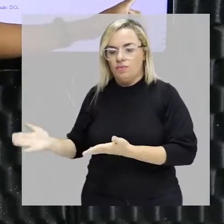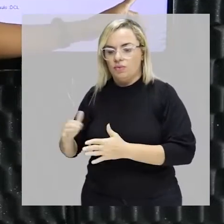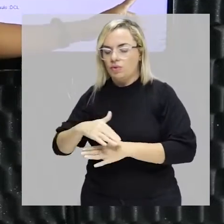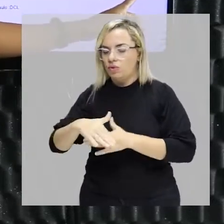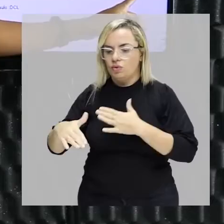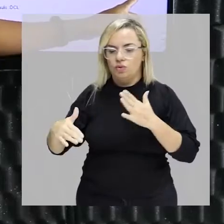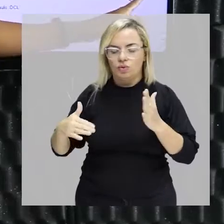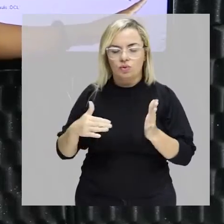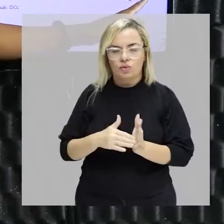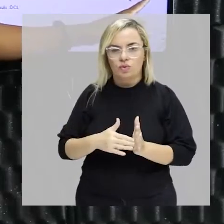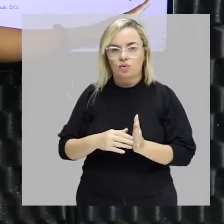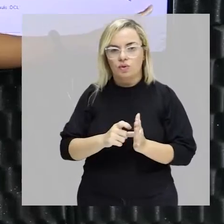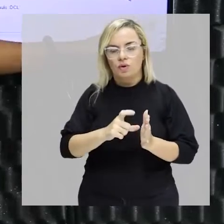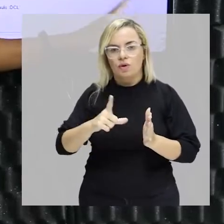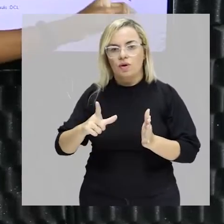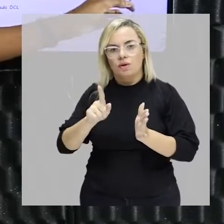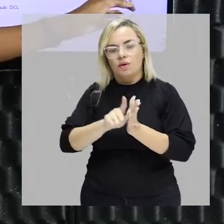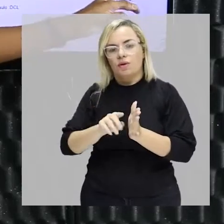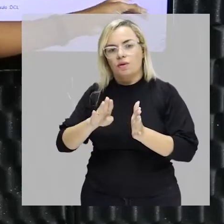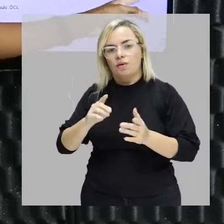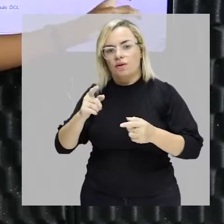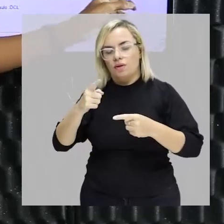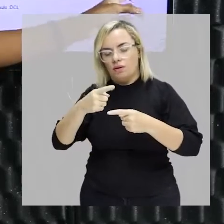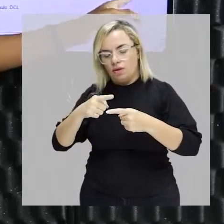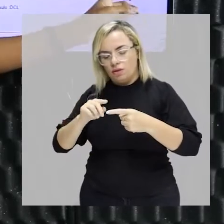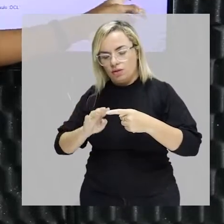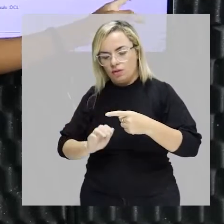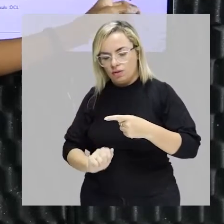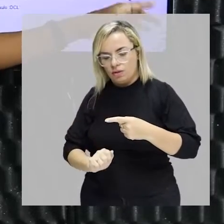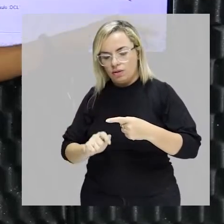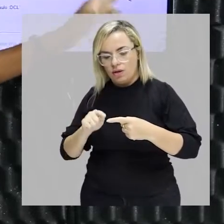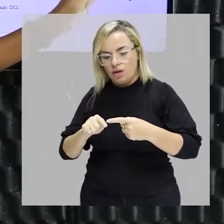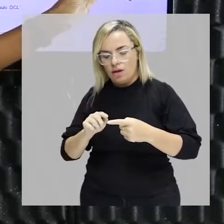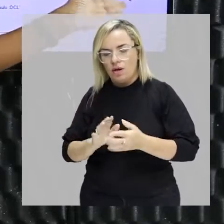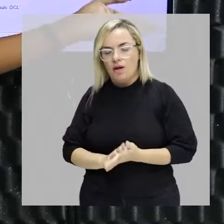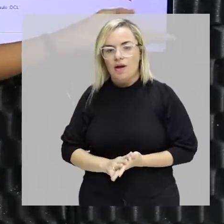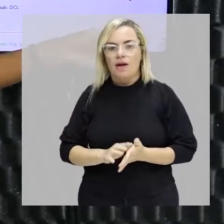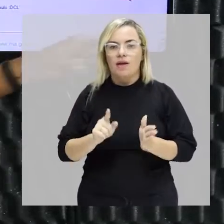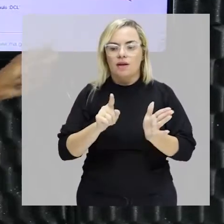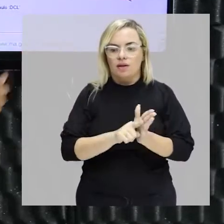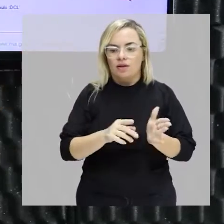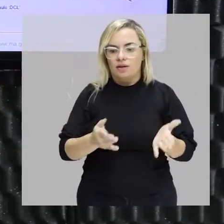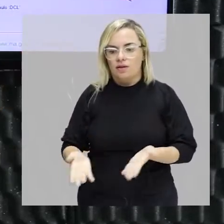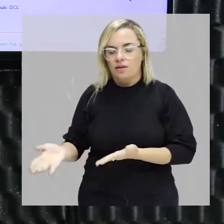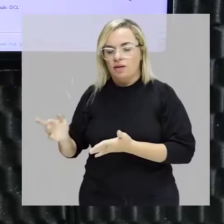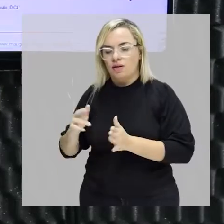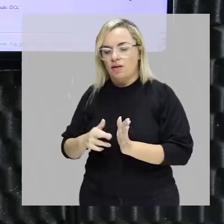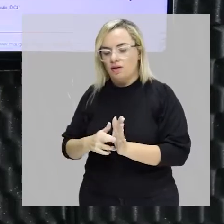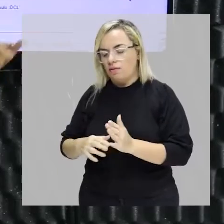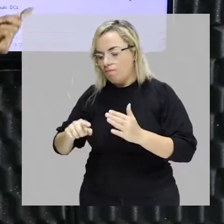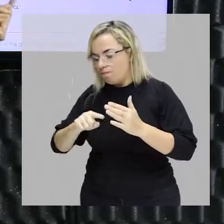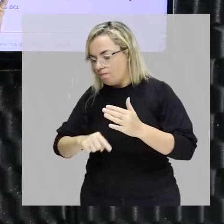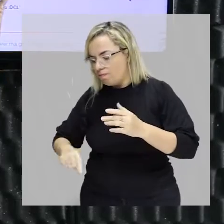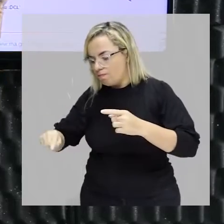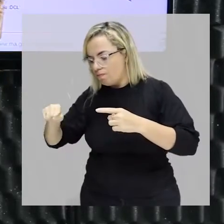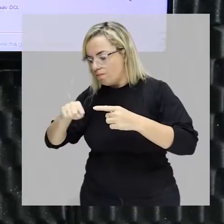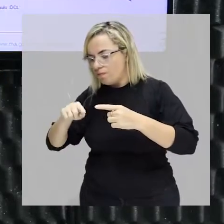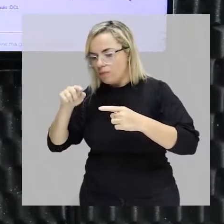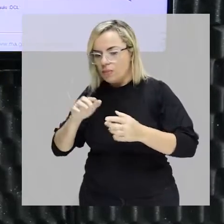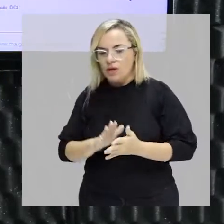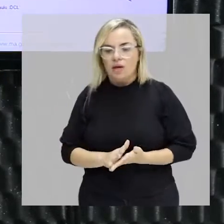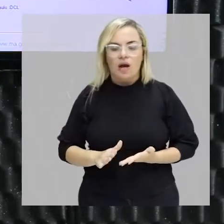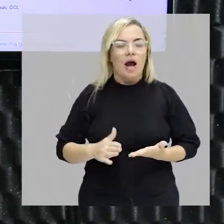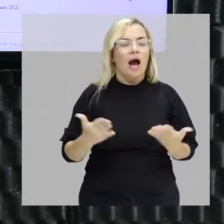for maior do que menos b sobre a, negativo. É tanto que tá essa representação aqui, ó, abaixo. E a função se anula